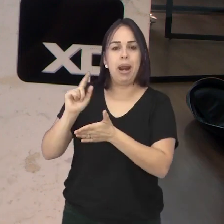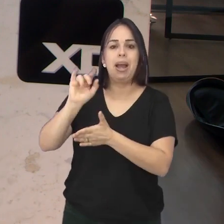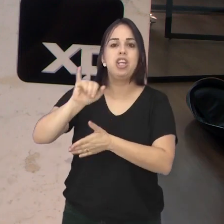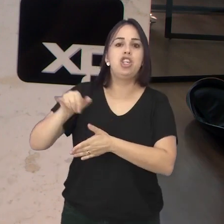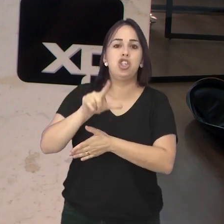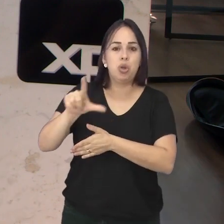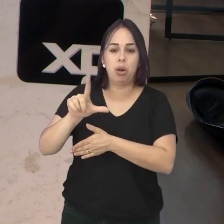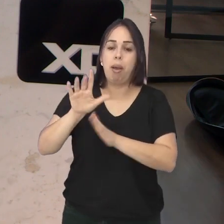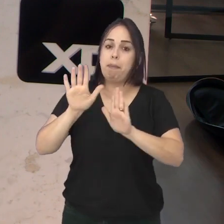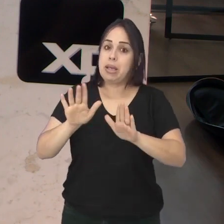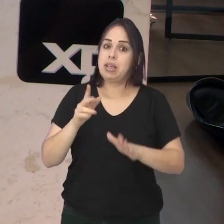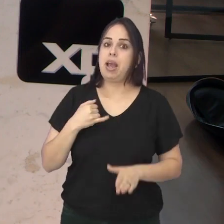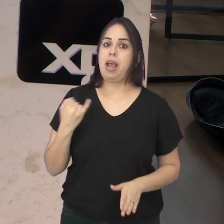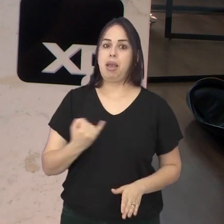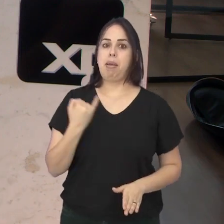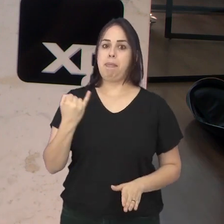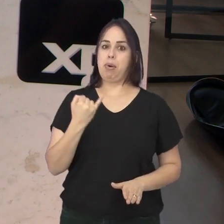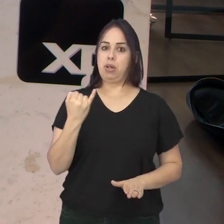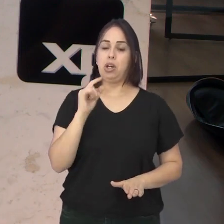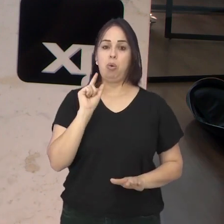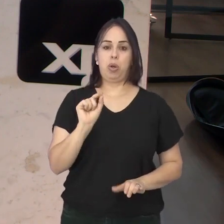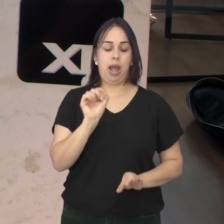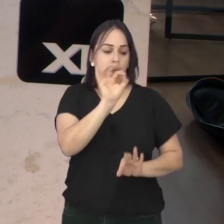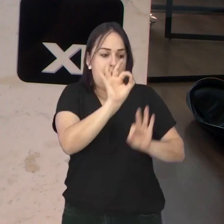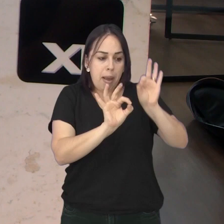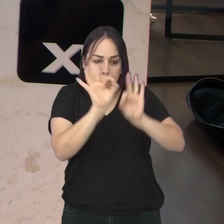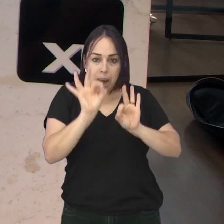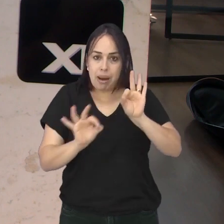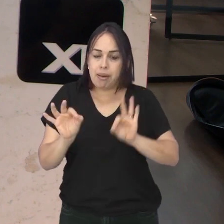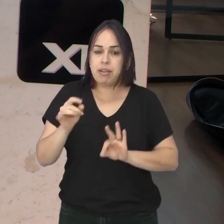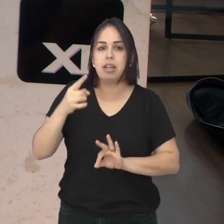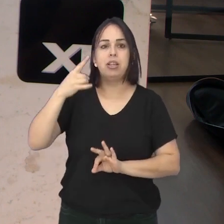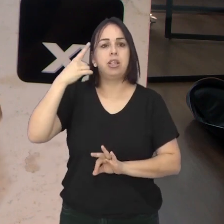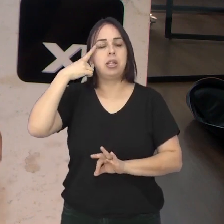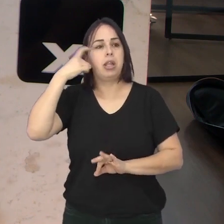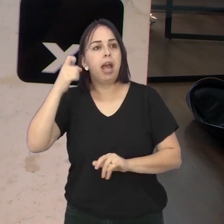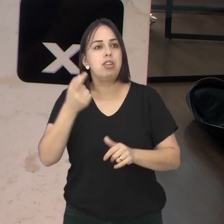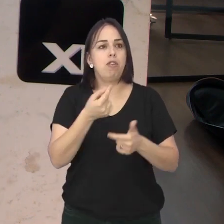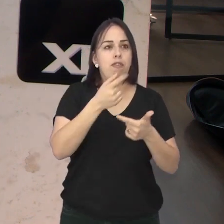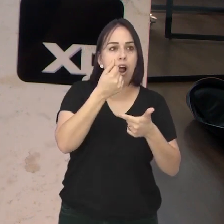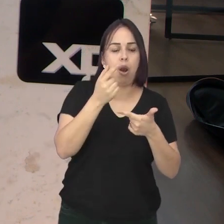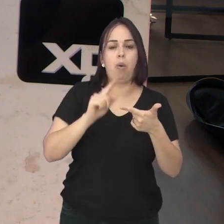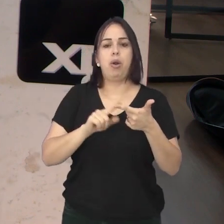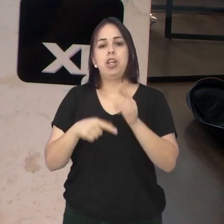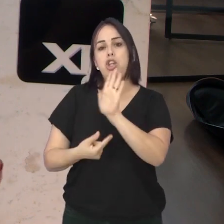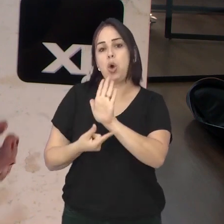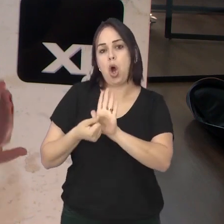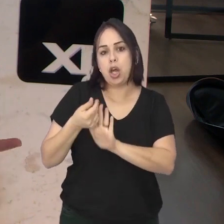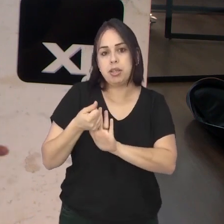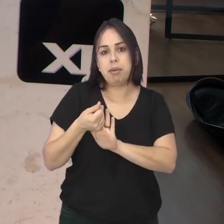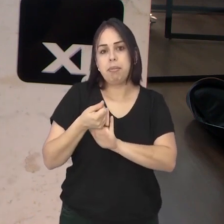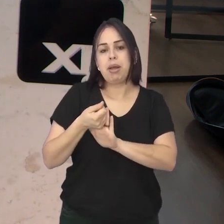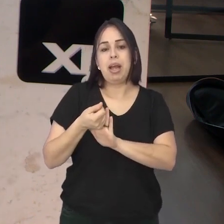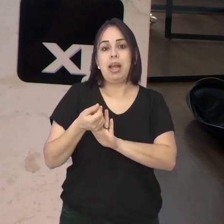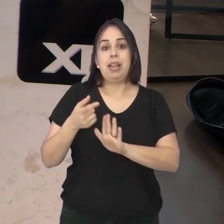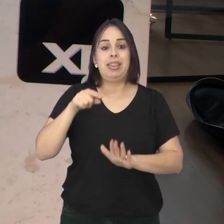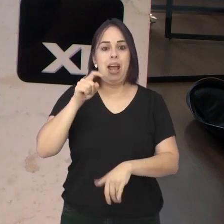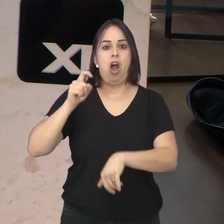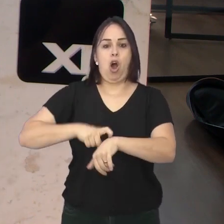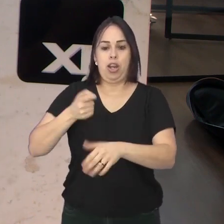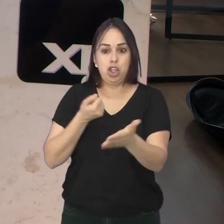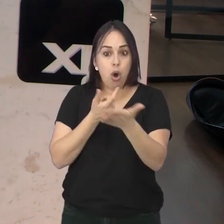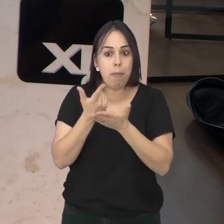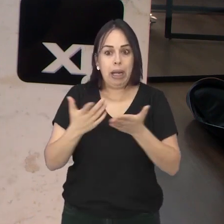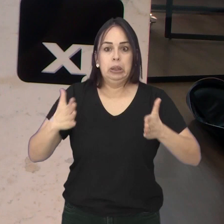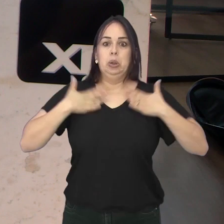semestre. Mas é importante sair de casa já tendo uma ideia dos valores, do orçamento, para que não haja uma